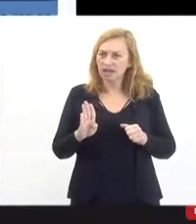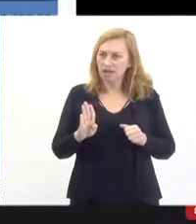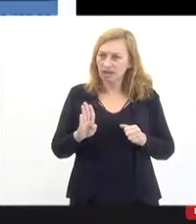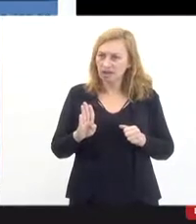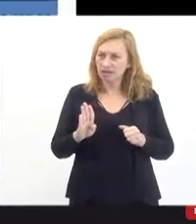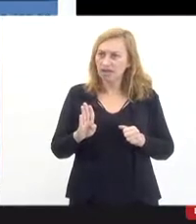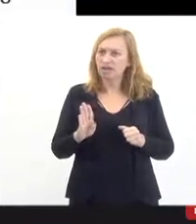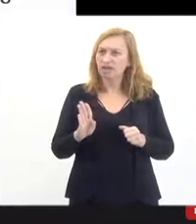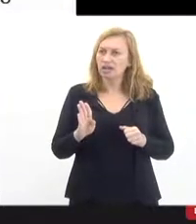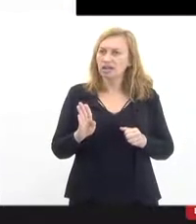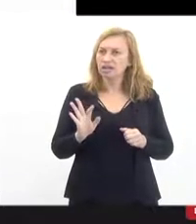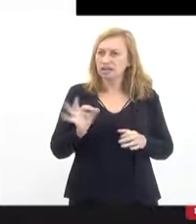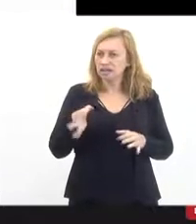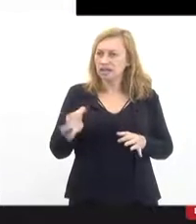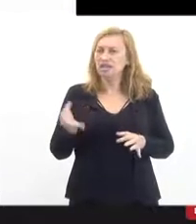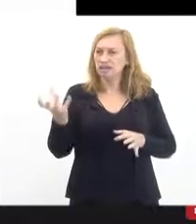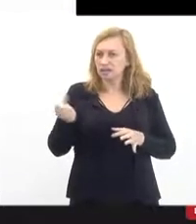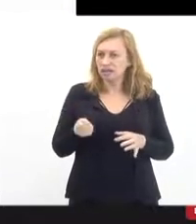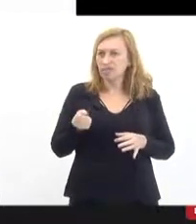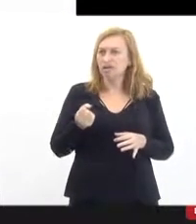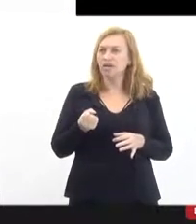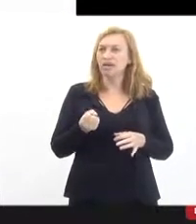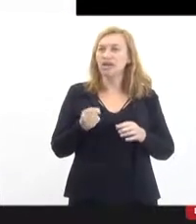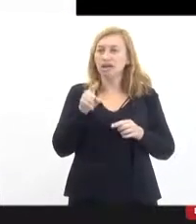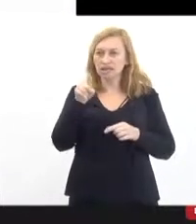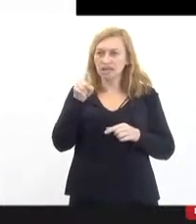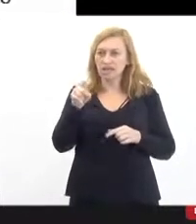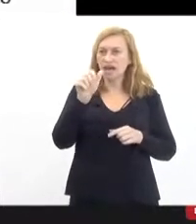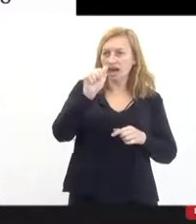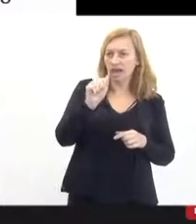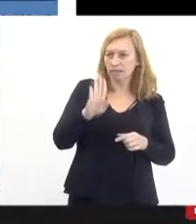Né, se estabeleceriam nessa faixa aqui, o A e B.